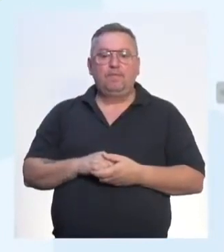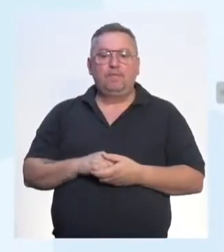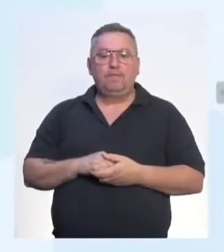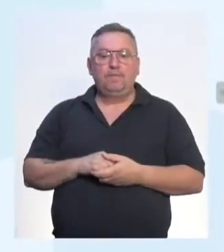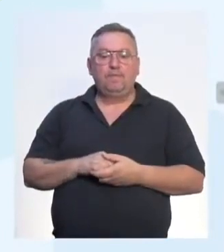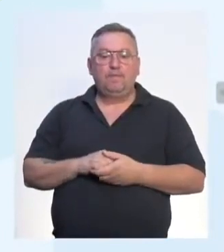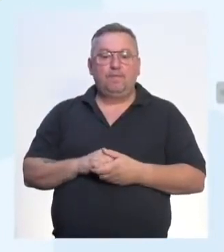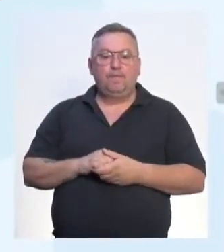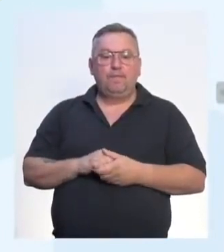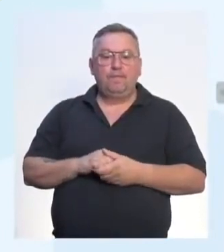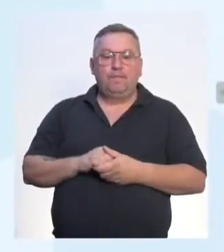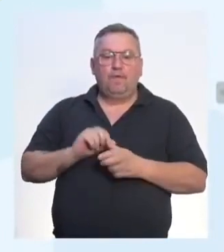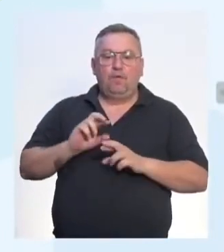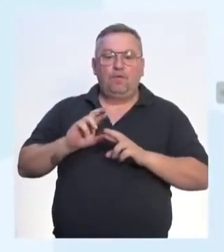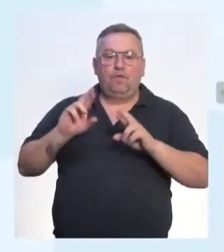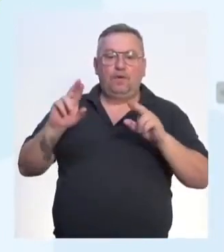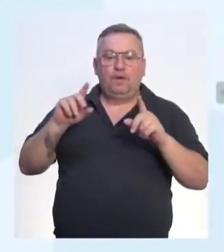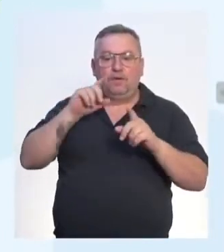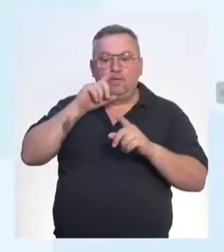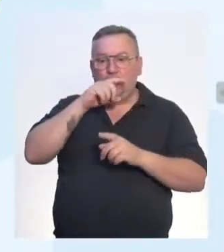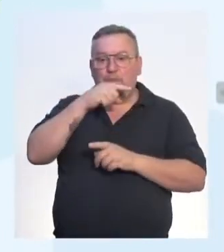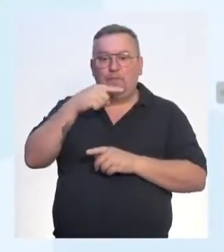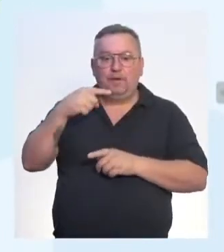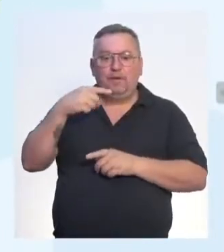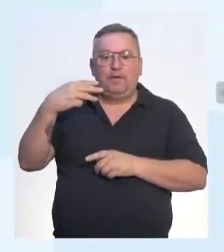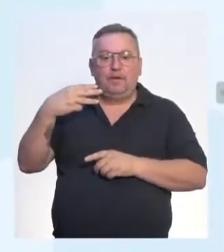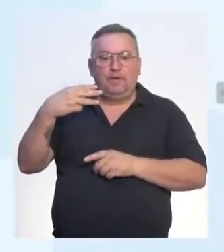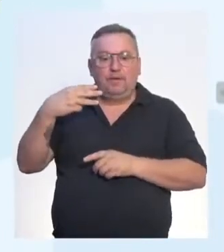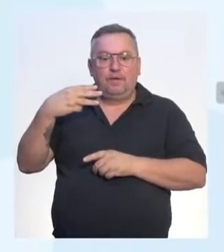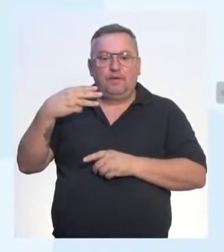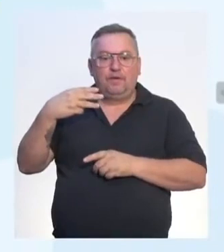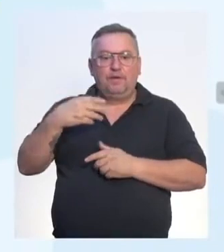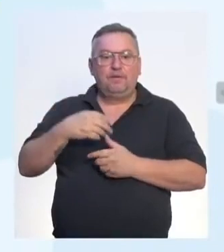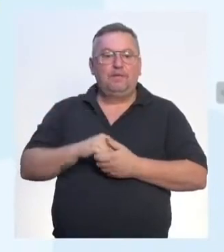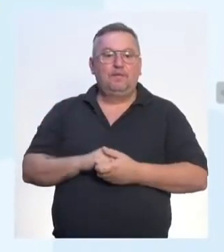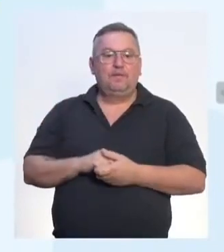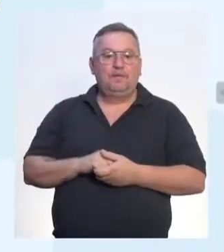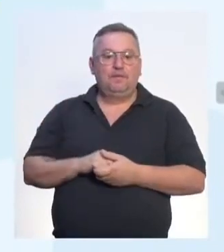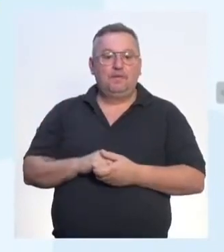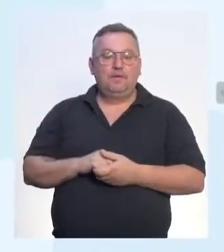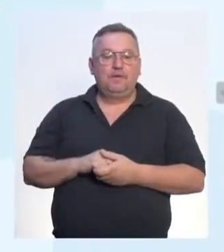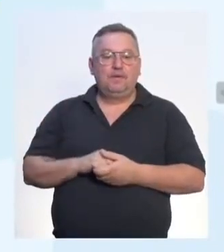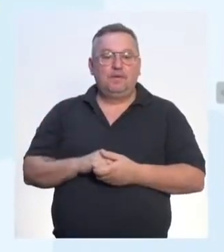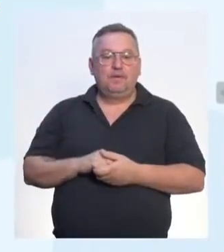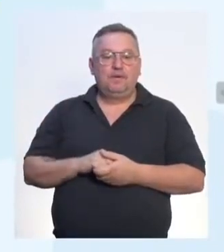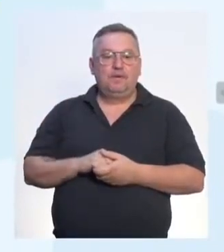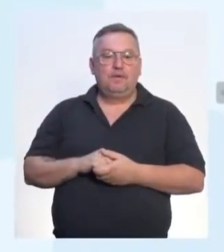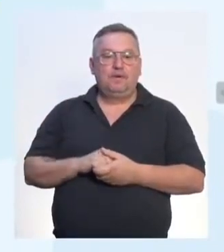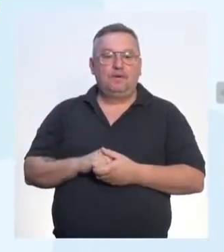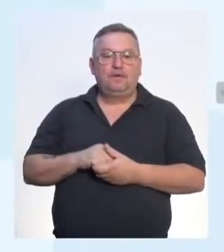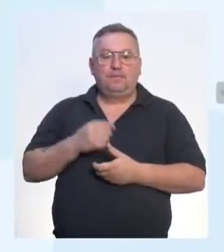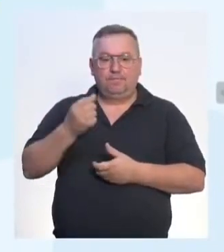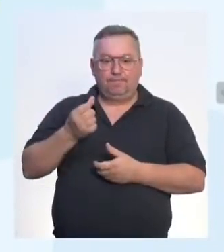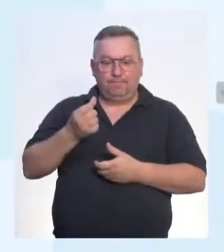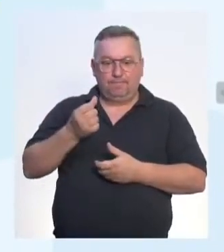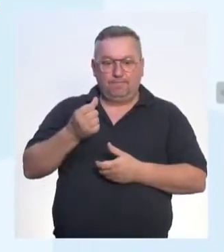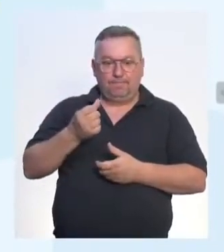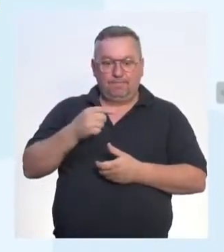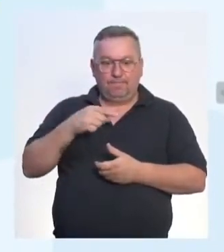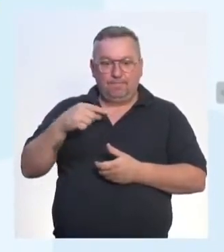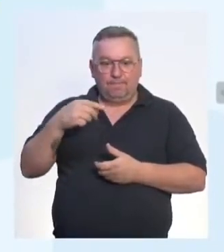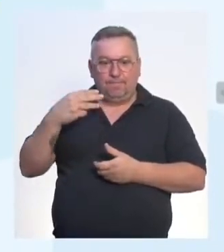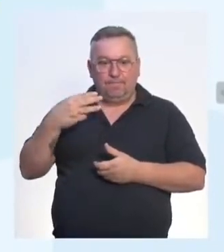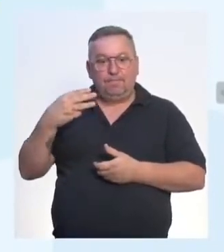Isso. E aqui é sinais diferentes, Osmar. Menos 3. Então, 3 negativo aqui. Isso. Então, 1 mais 5 dá 6.